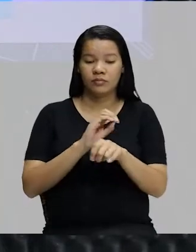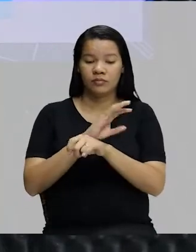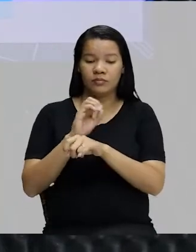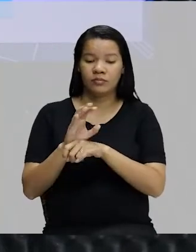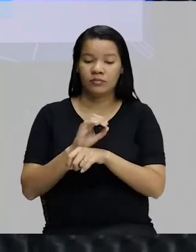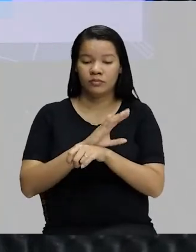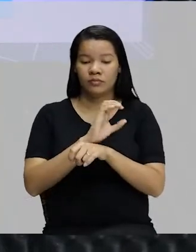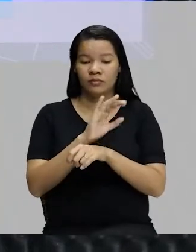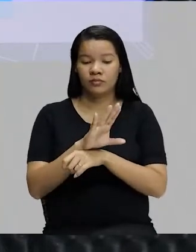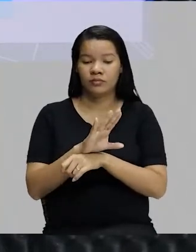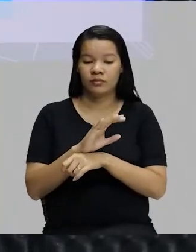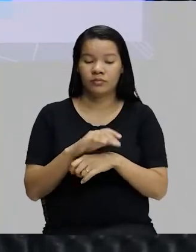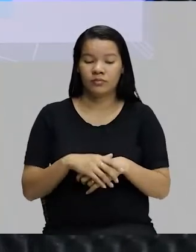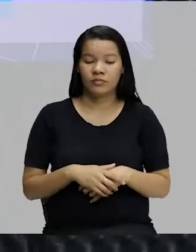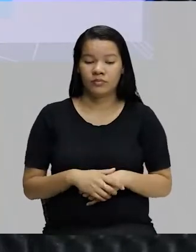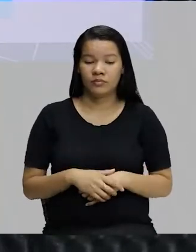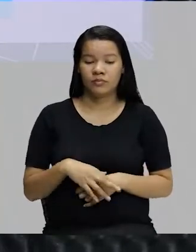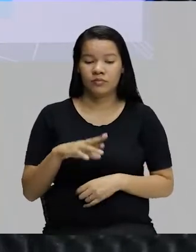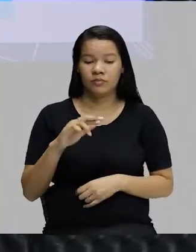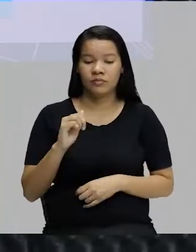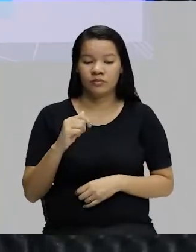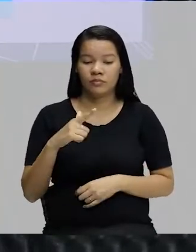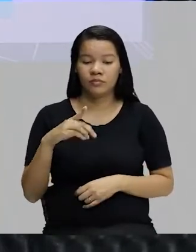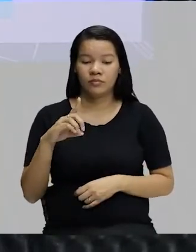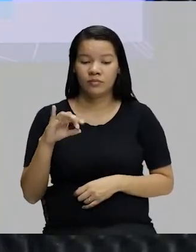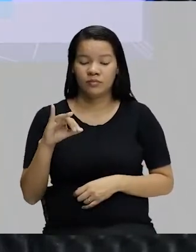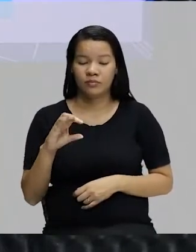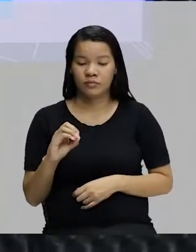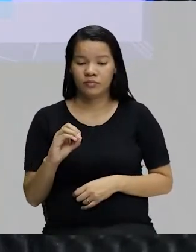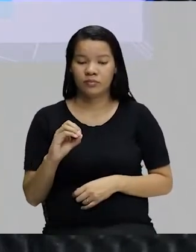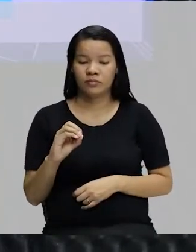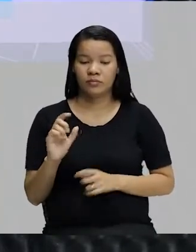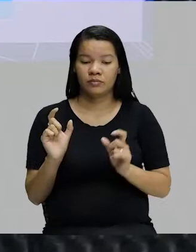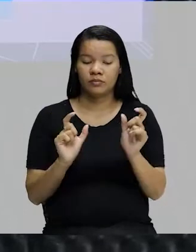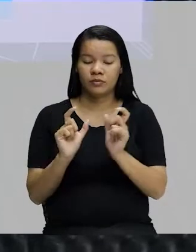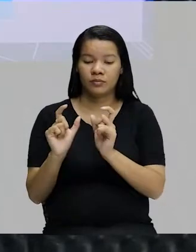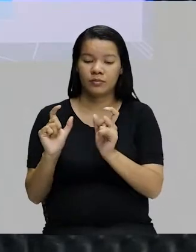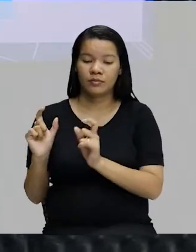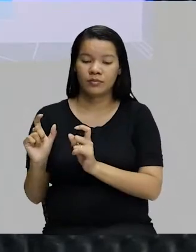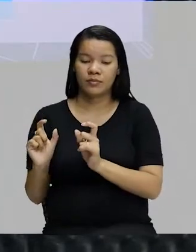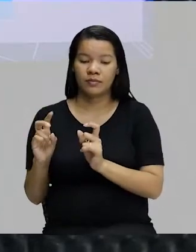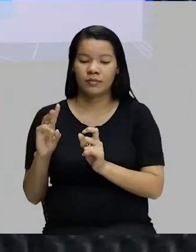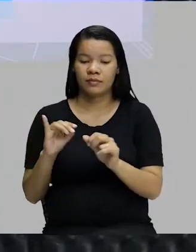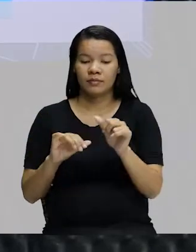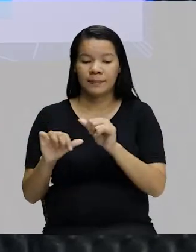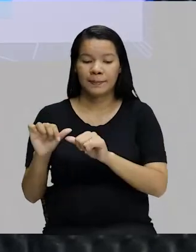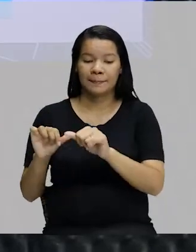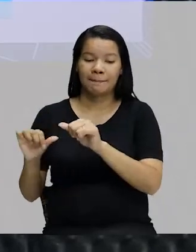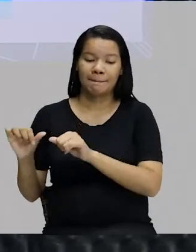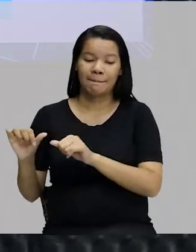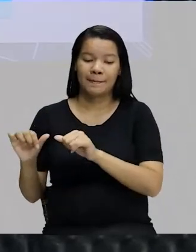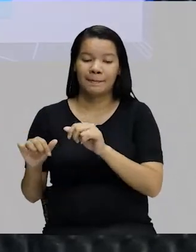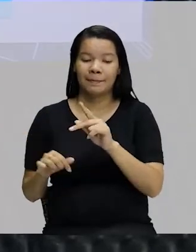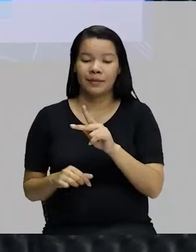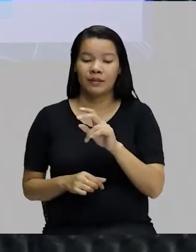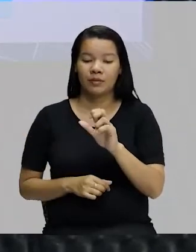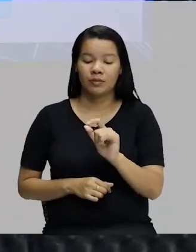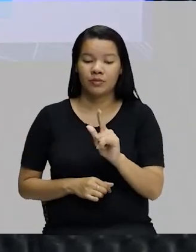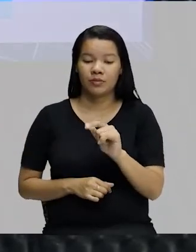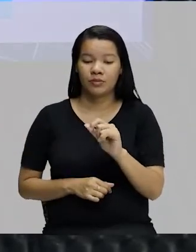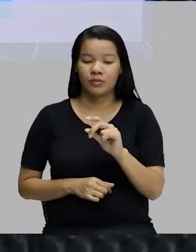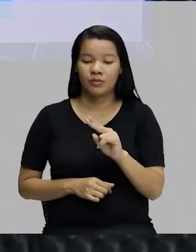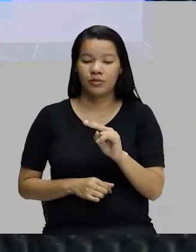emitir uma radiação, uma partícula, e vai se transformar no plutônio.